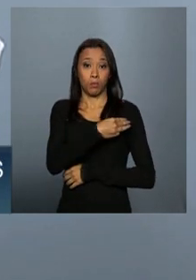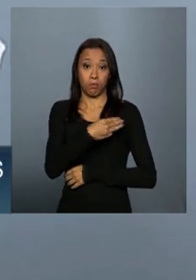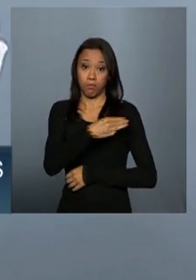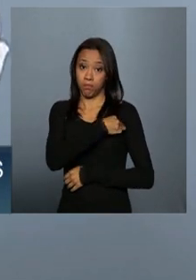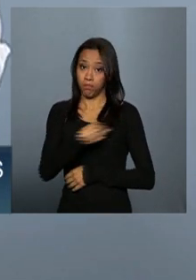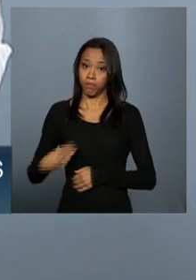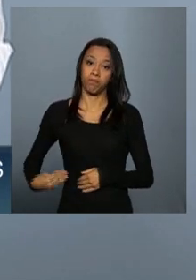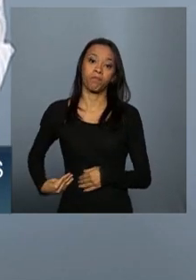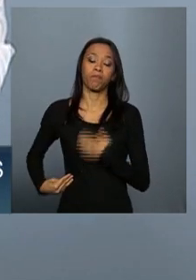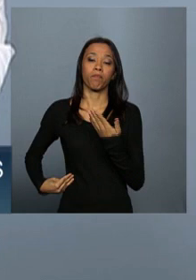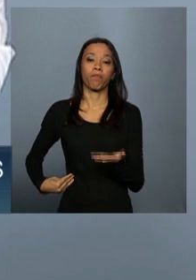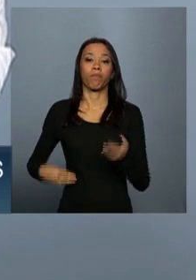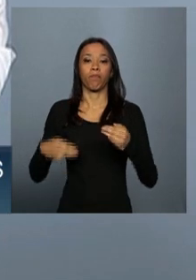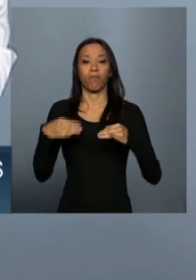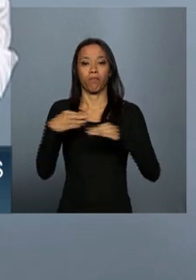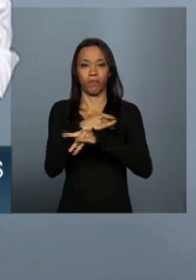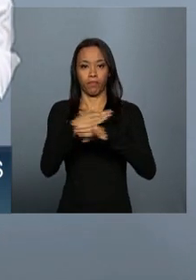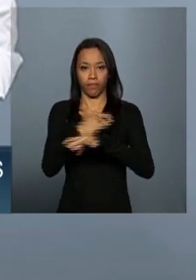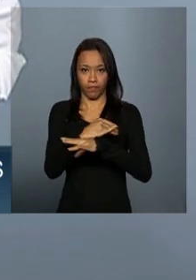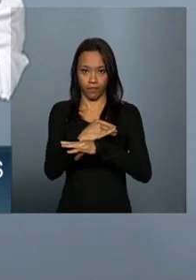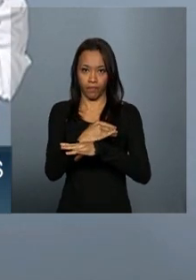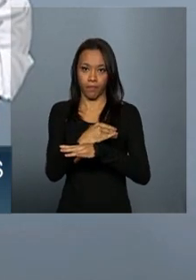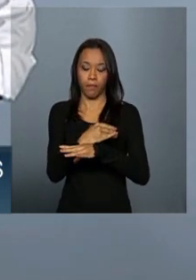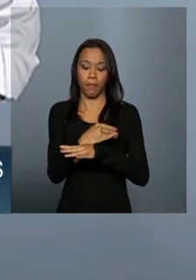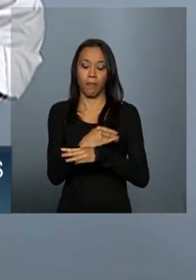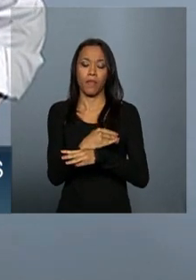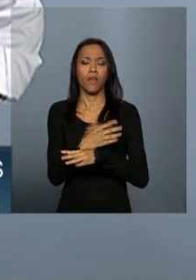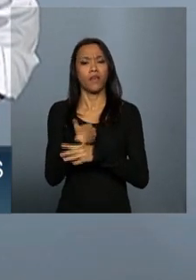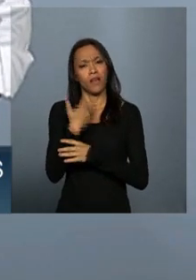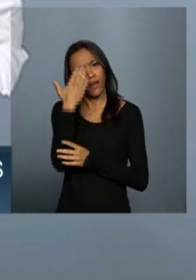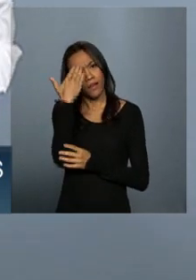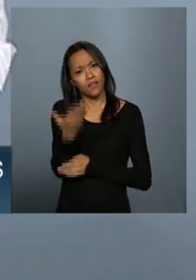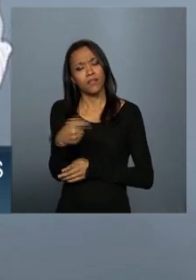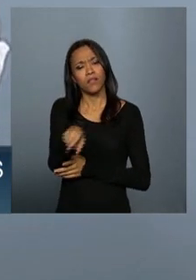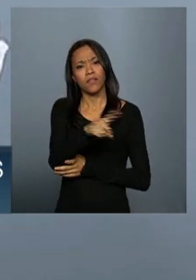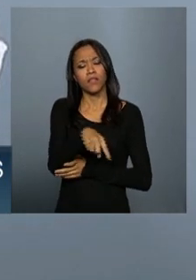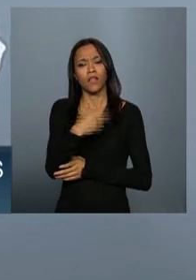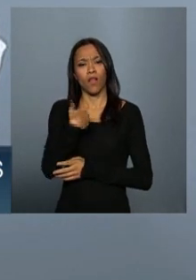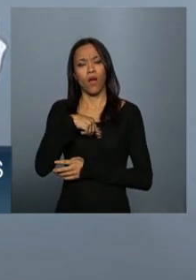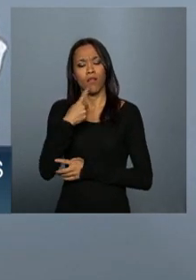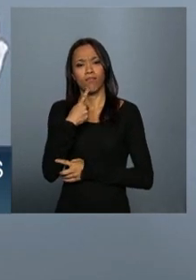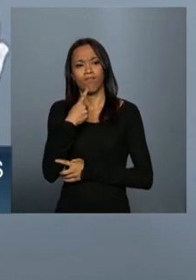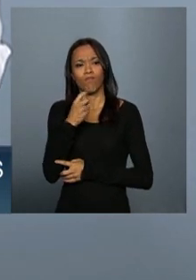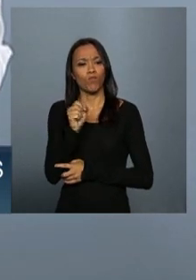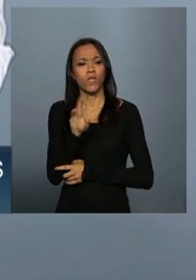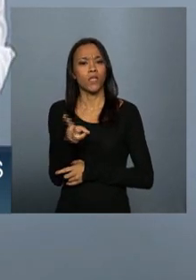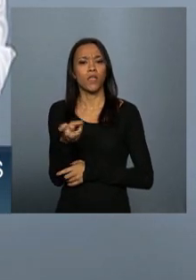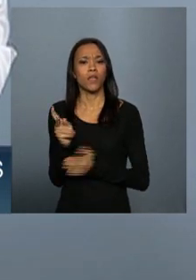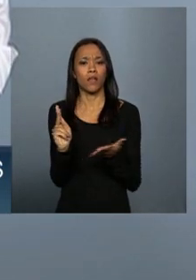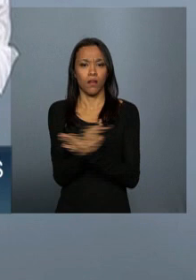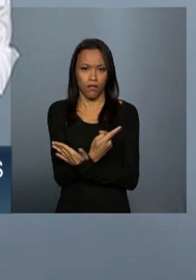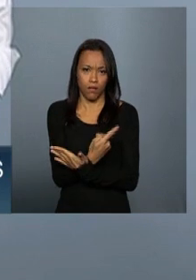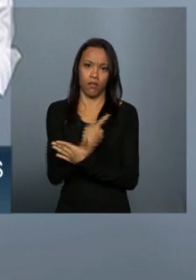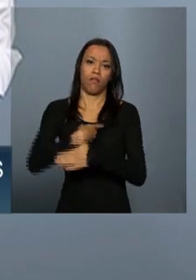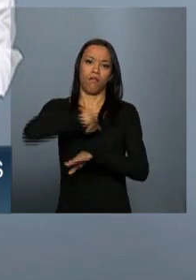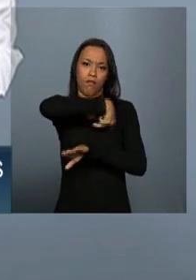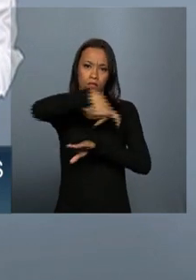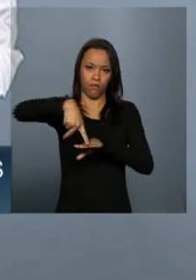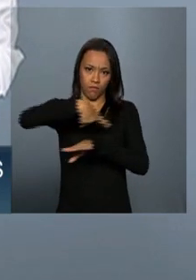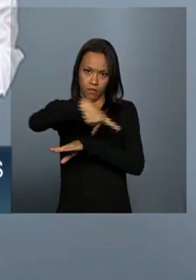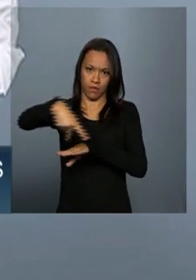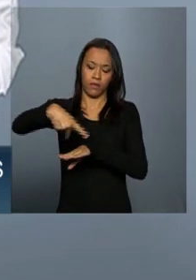vocês que é muito importante a gente observar o que acontece no país. Quem